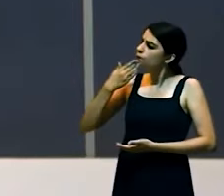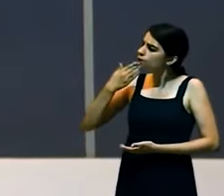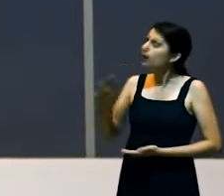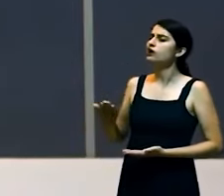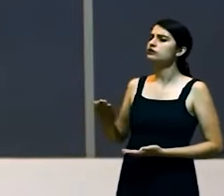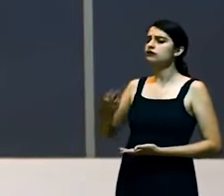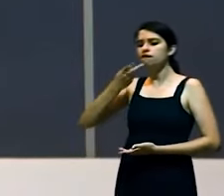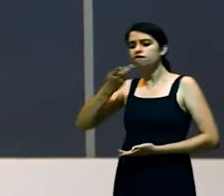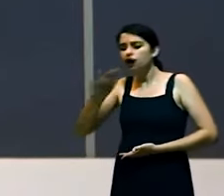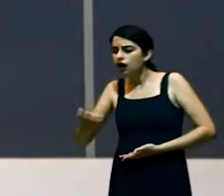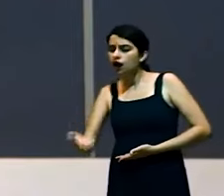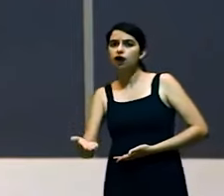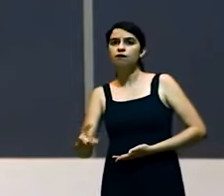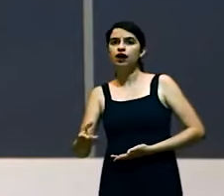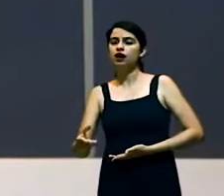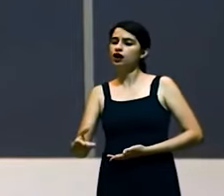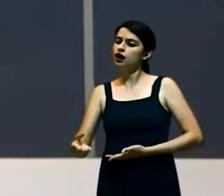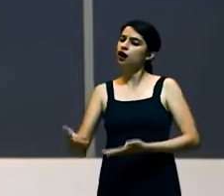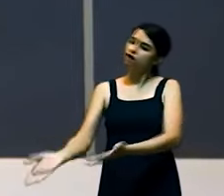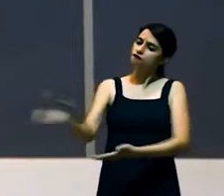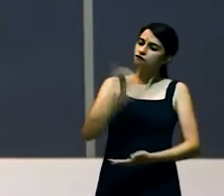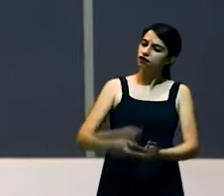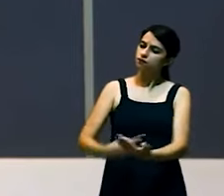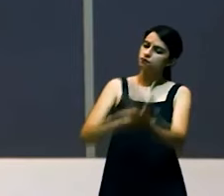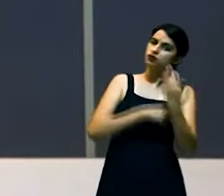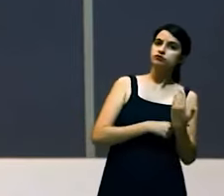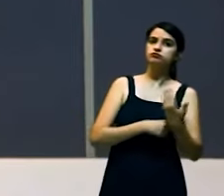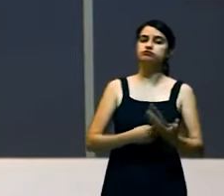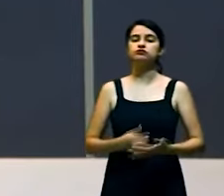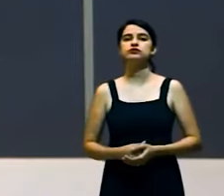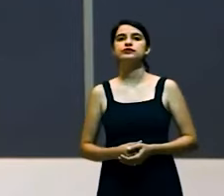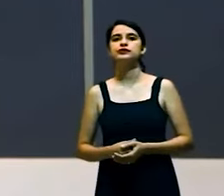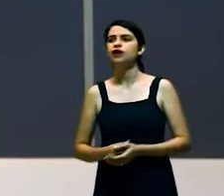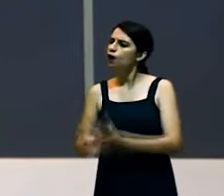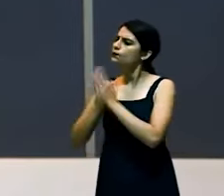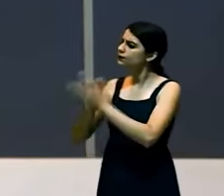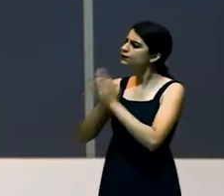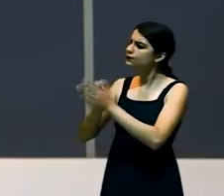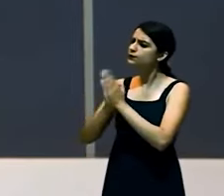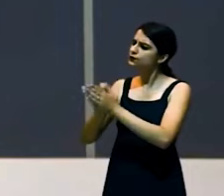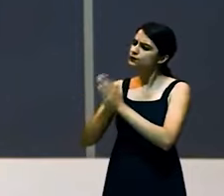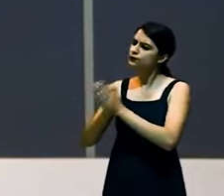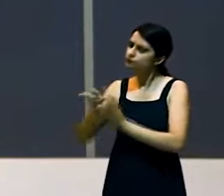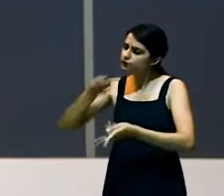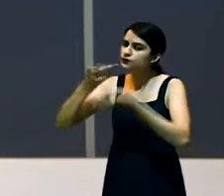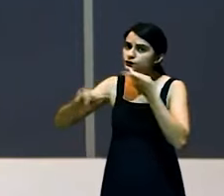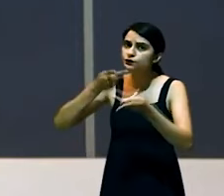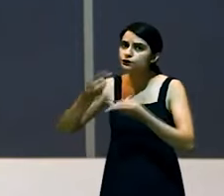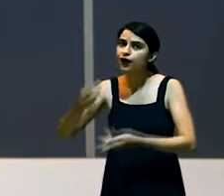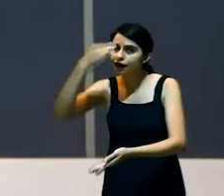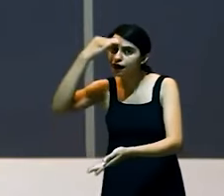ajudar. Jesus, dá um presta atenção na Maria, dá um chacoalhão nela, põe Maria no seu lugar.